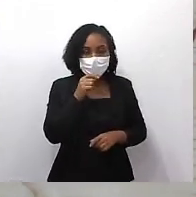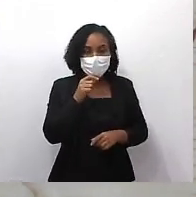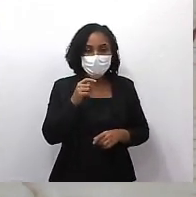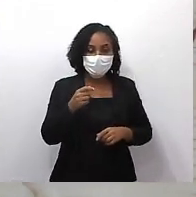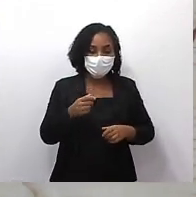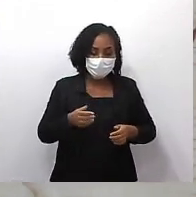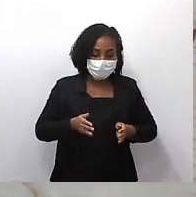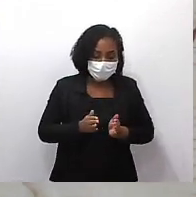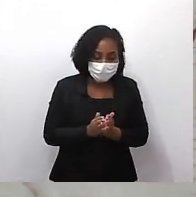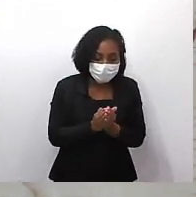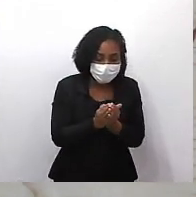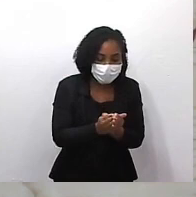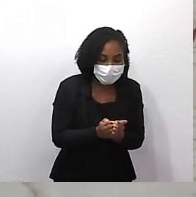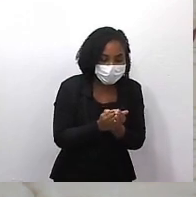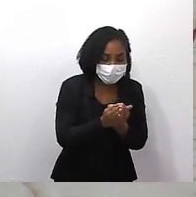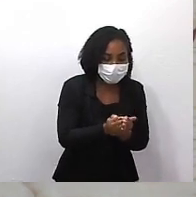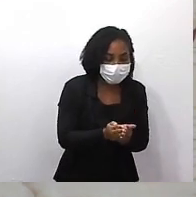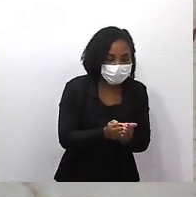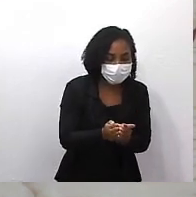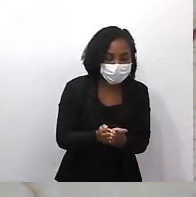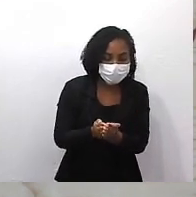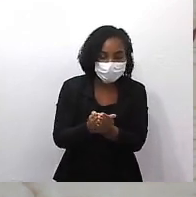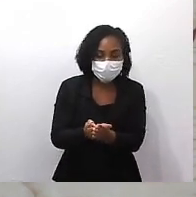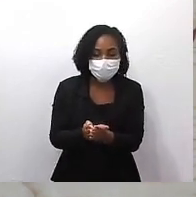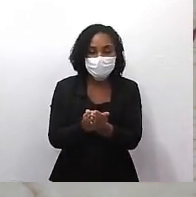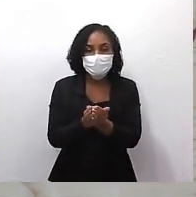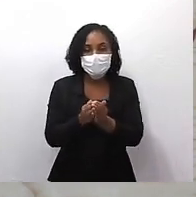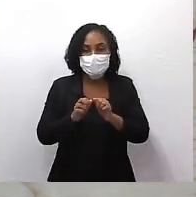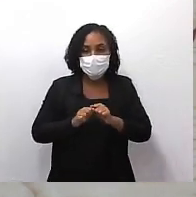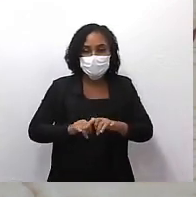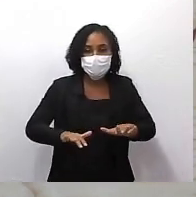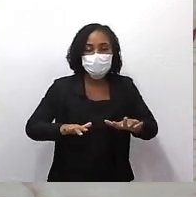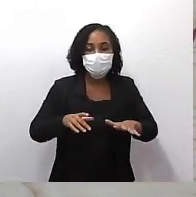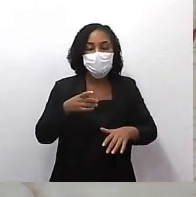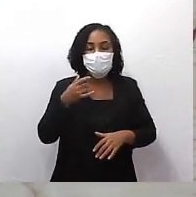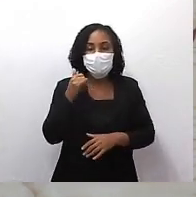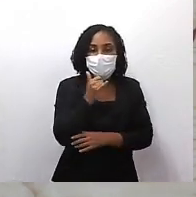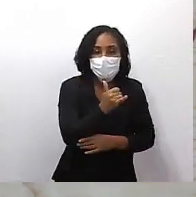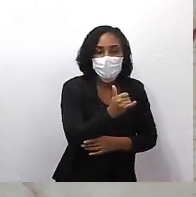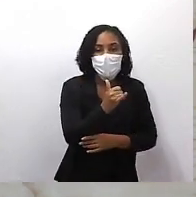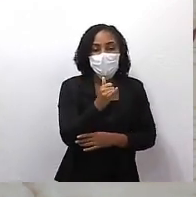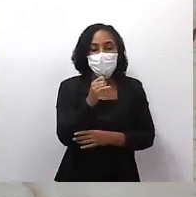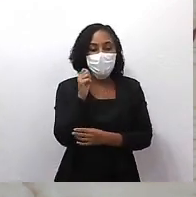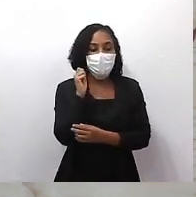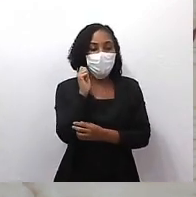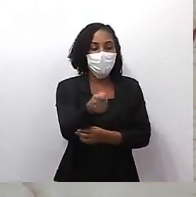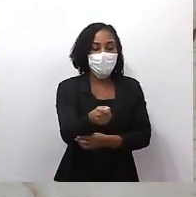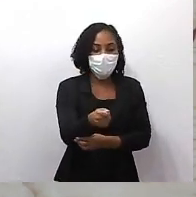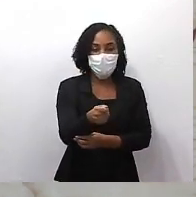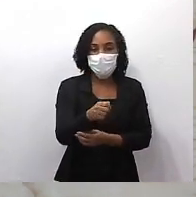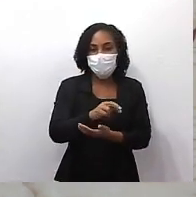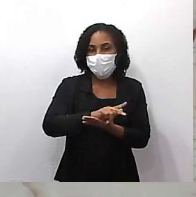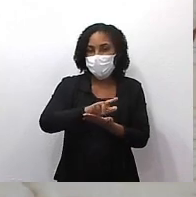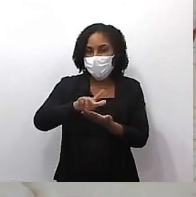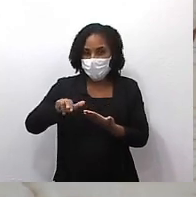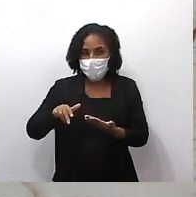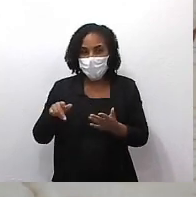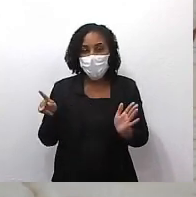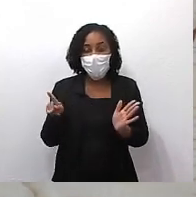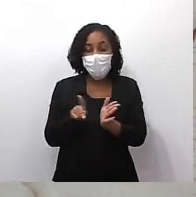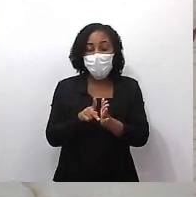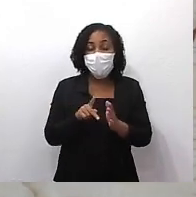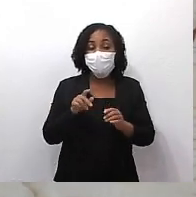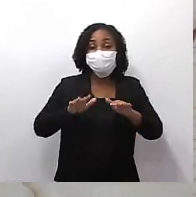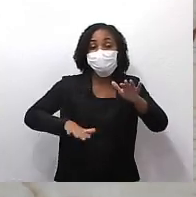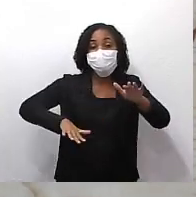de navegação, seja no sentido de produção hidrelétrica, ou mesmo da pesca, ou da irrigação,